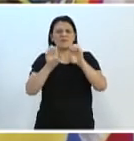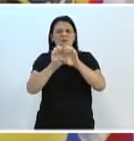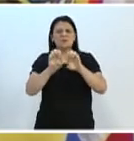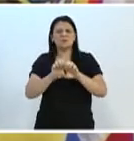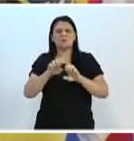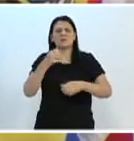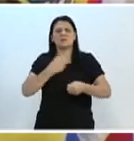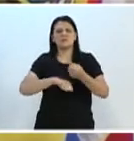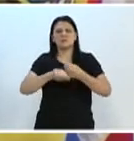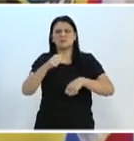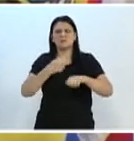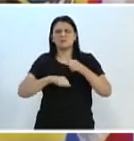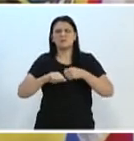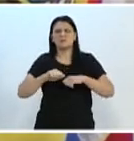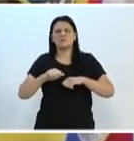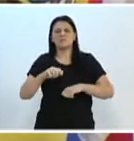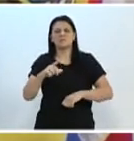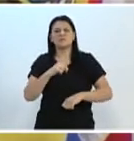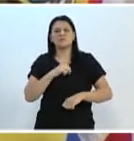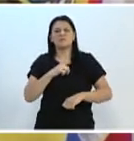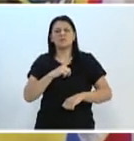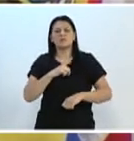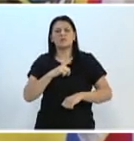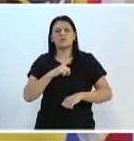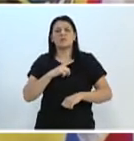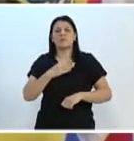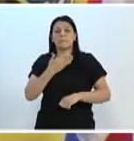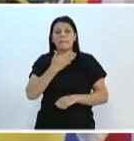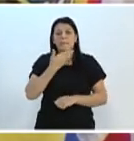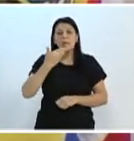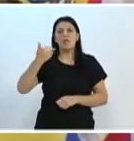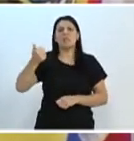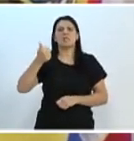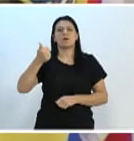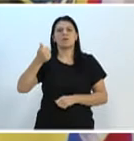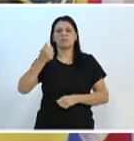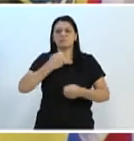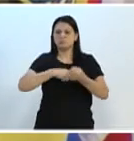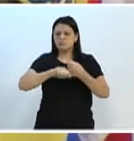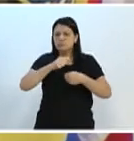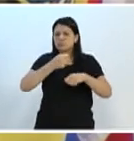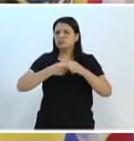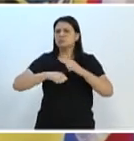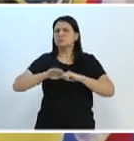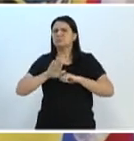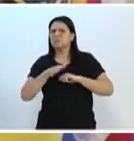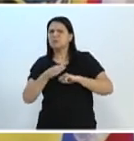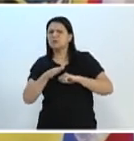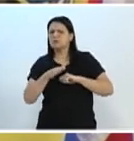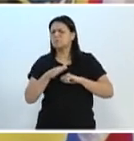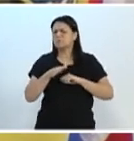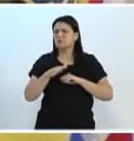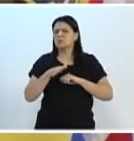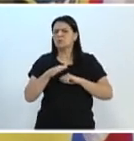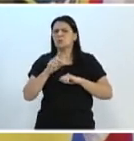administrativa, onde há a possibilidade de uma economia ainda maior de recursos, algo em torno de mais